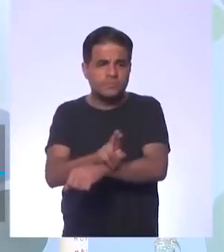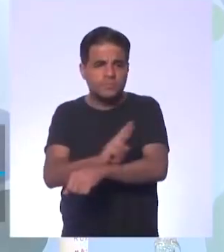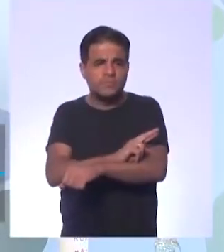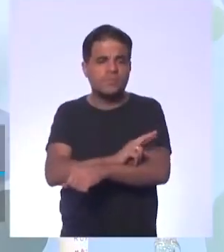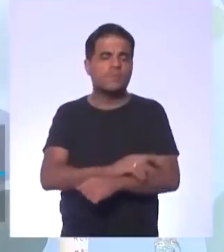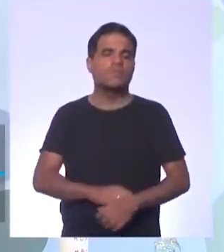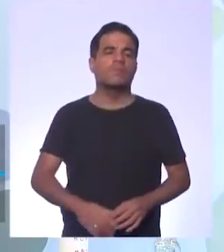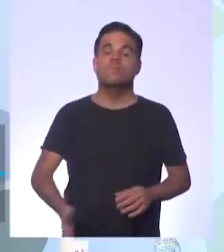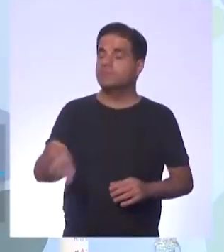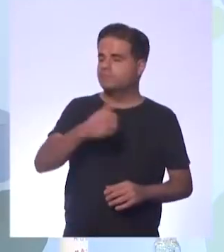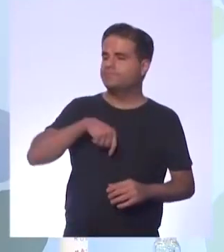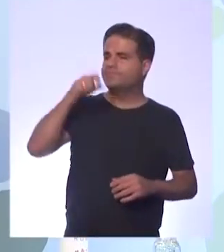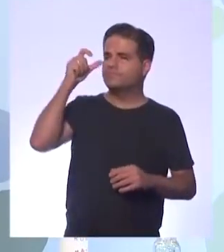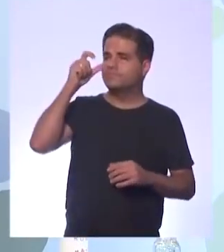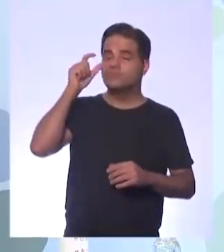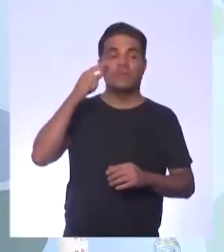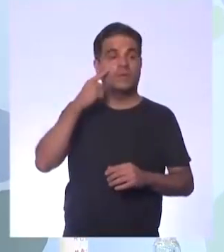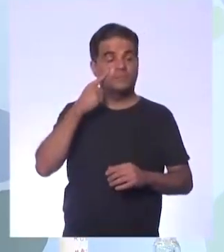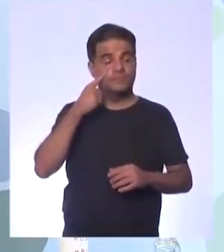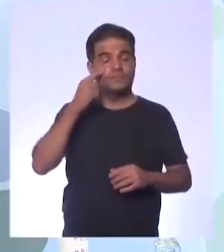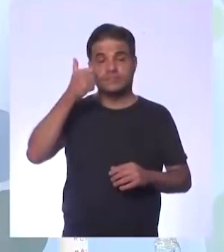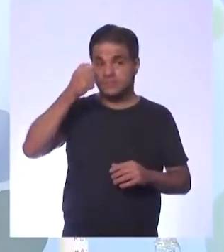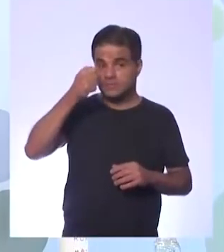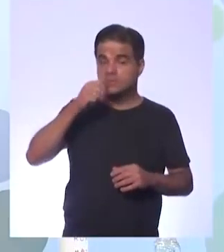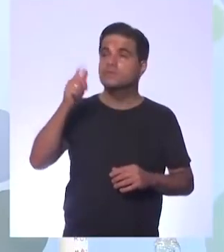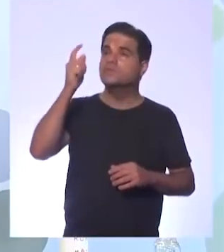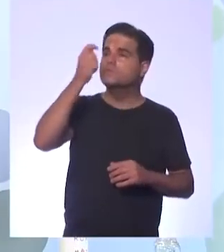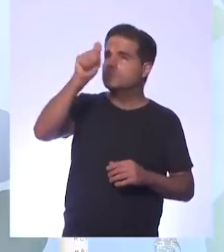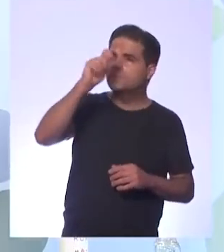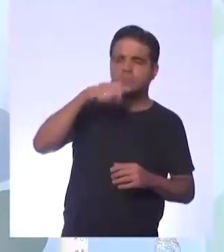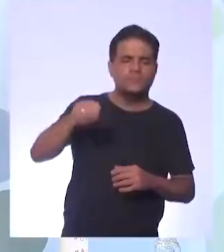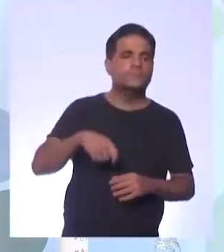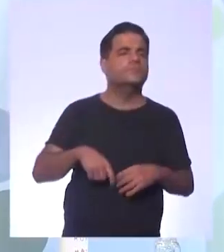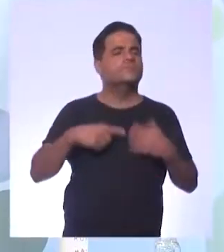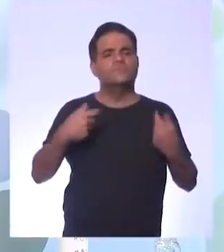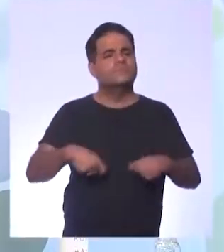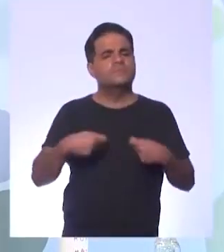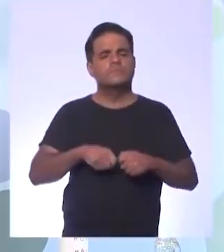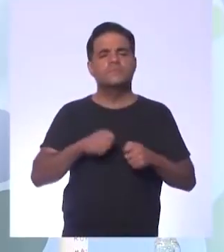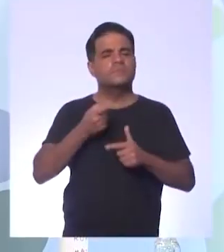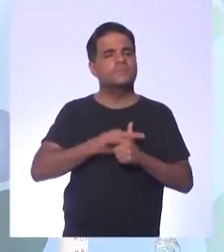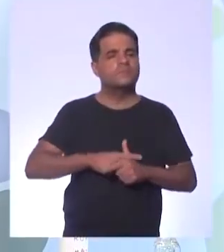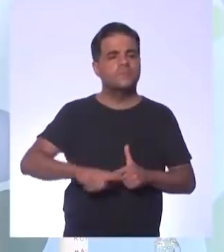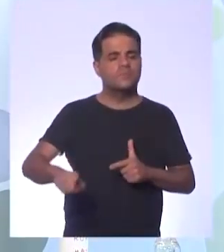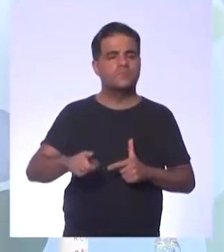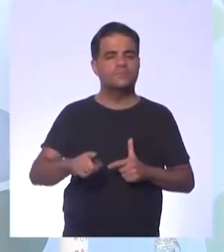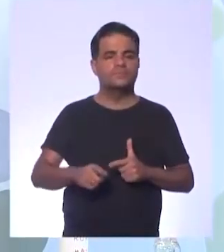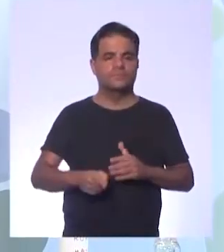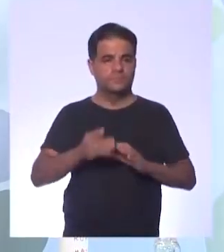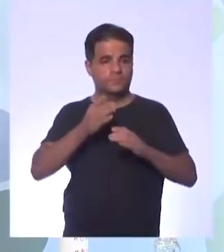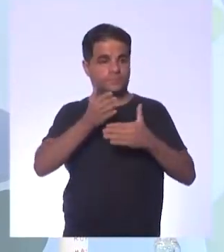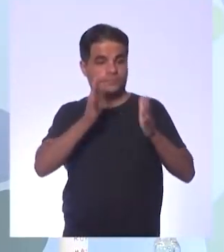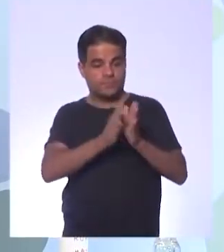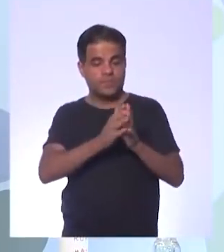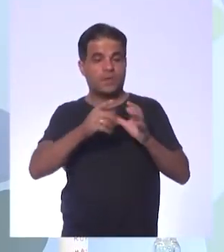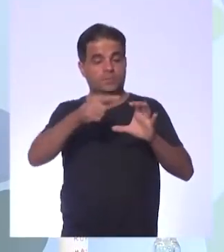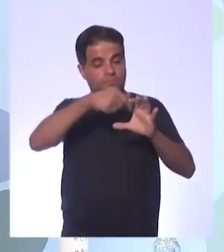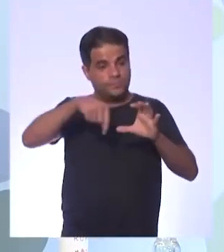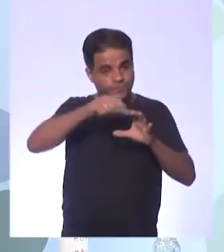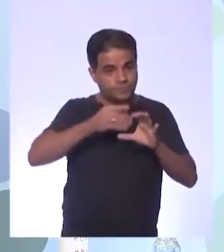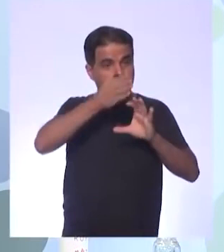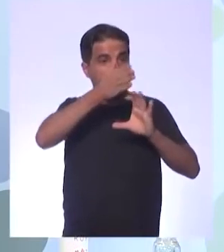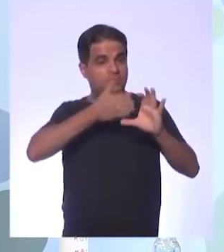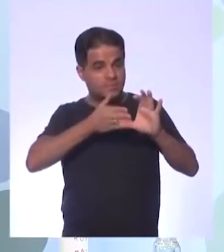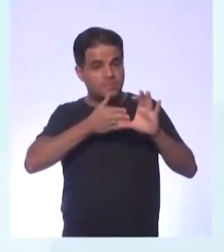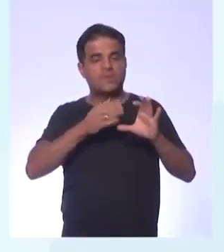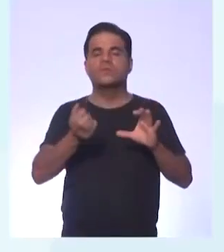lá para a resolução. Deixa eu só ver se a minha caneta está acionada. Tá. Então, o que a gente tem que fazer mesmo? Dividir o comprimento pelo diâmetro. Quanto que é o nosso